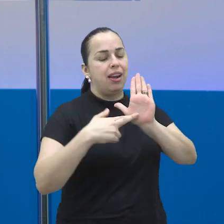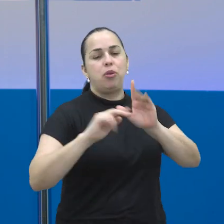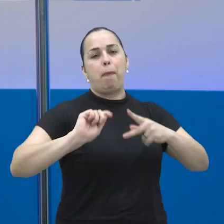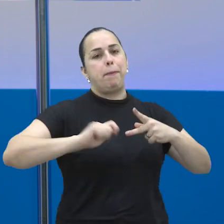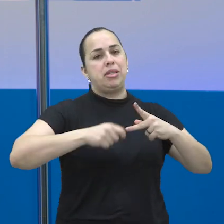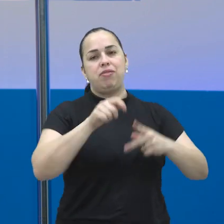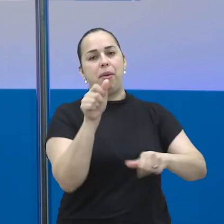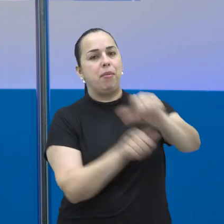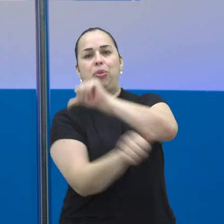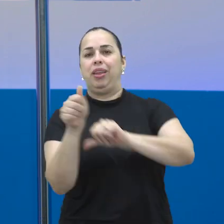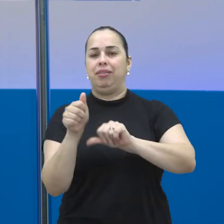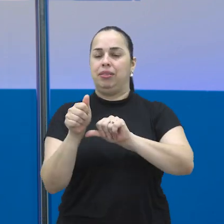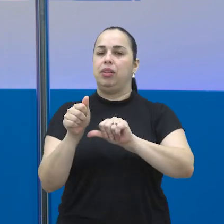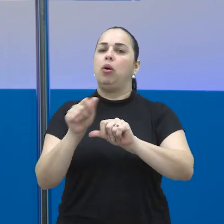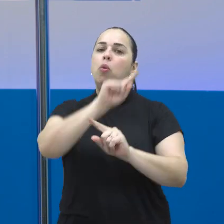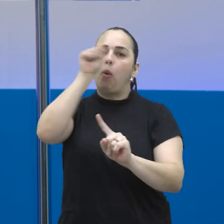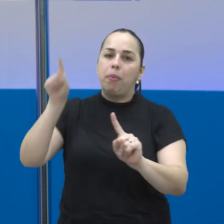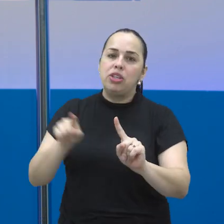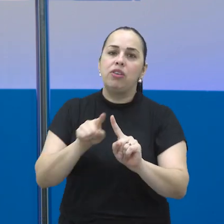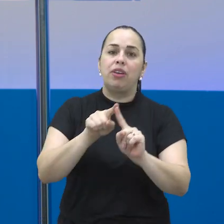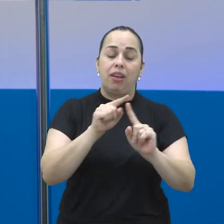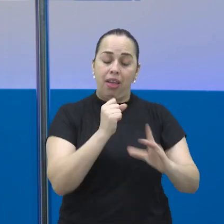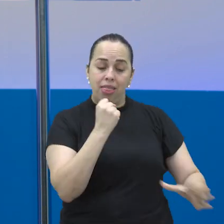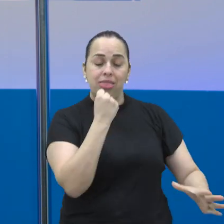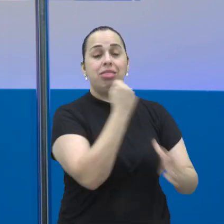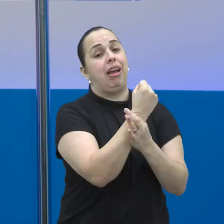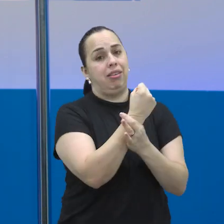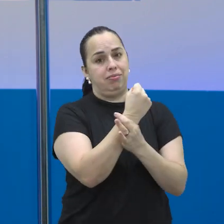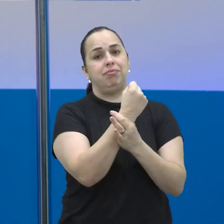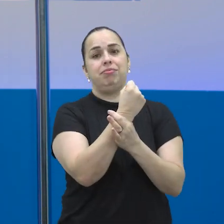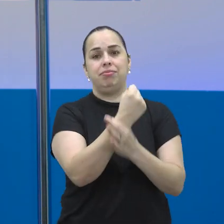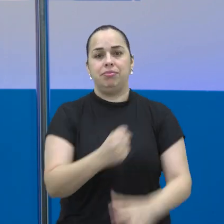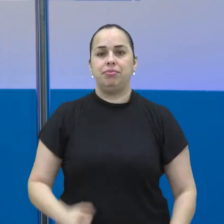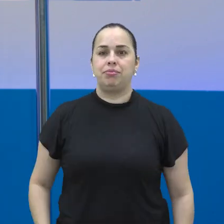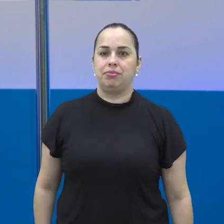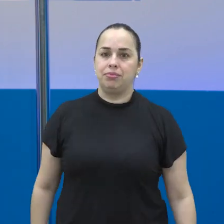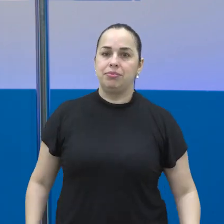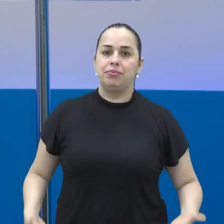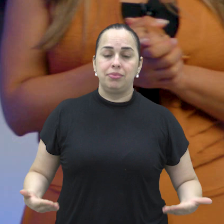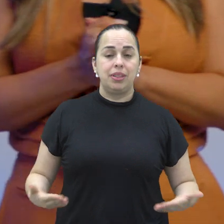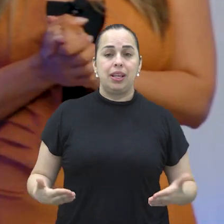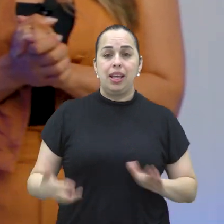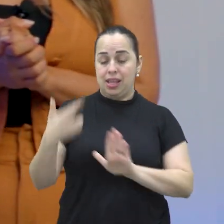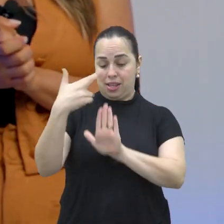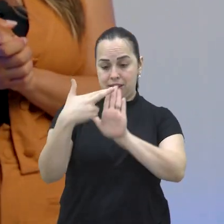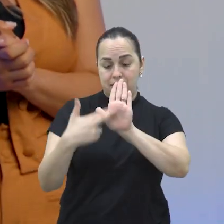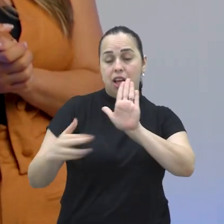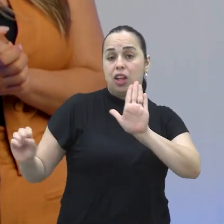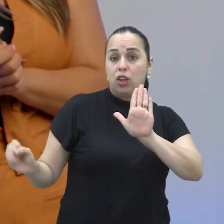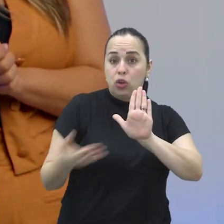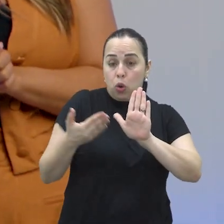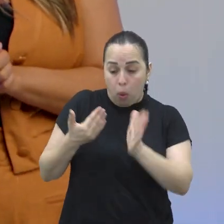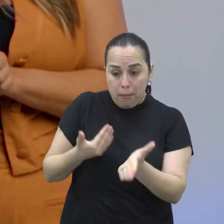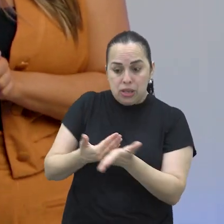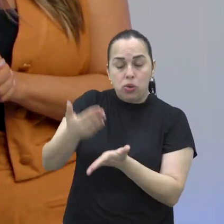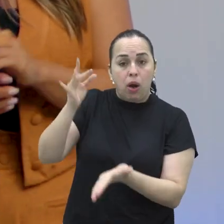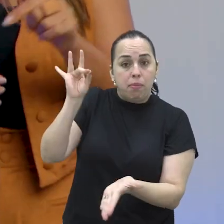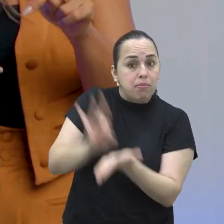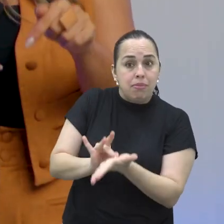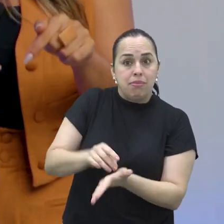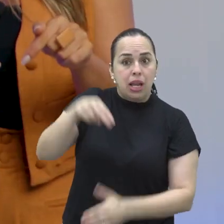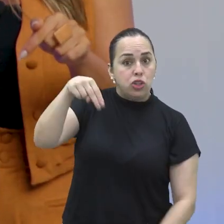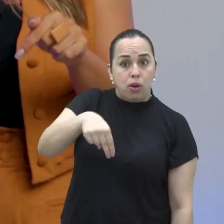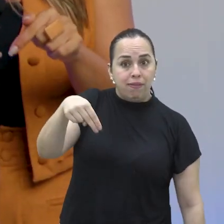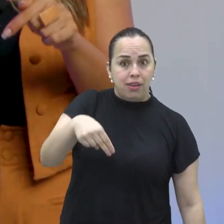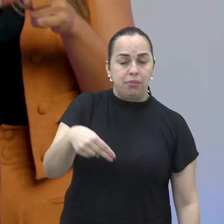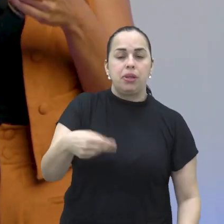Pix. O objetivo da medida é aumentar a segurança dos consumidores. As novas regras entraram em vigor agora